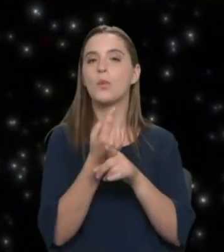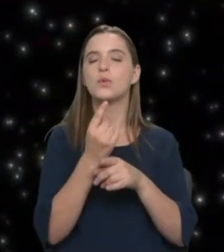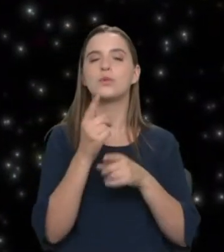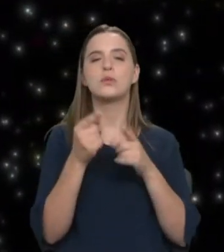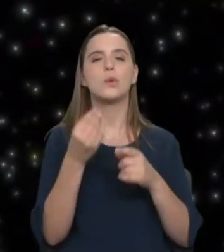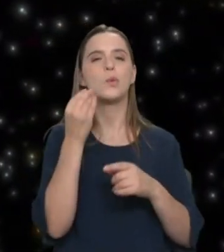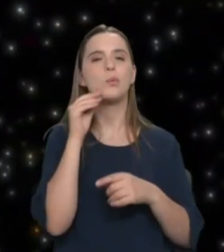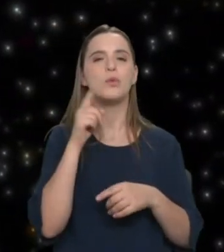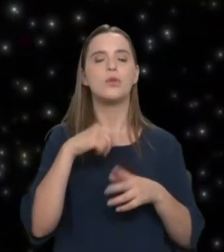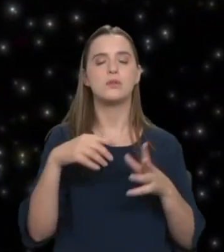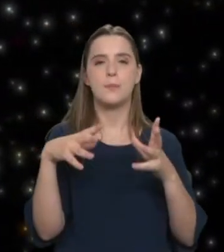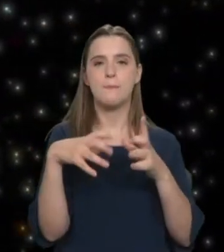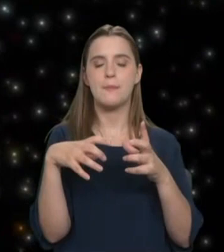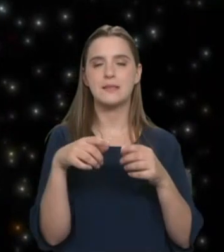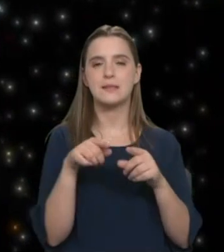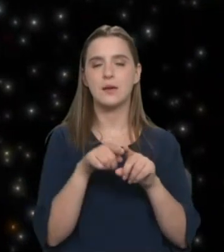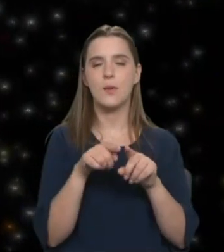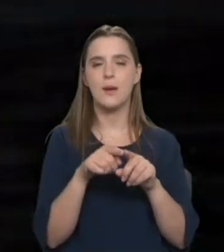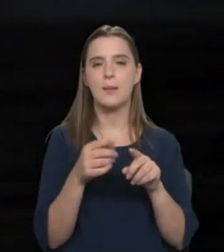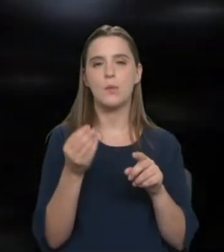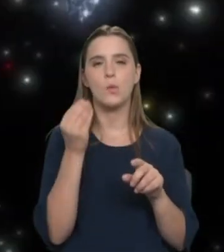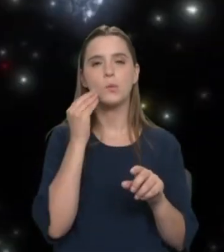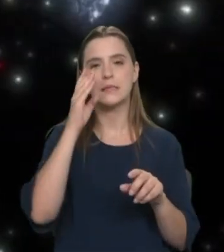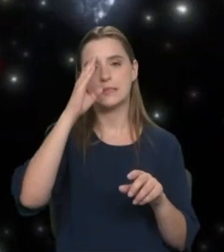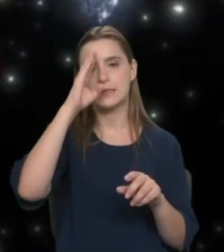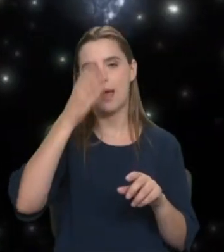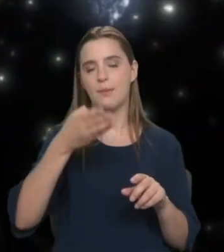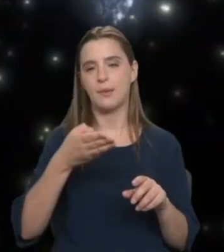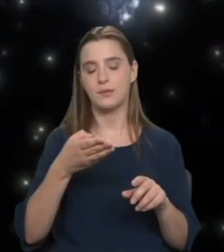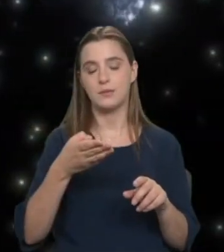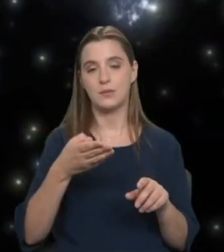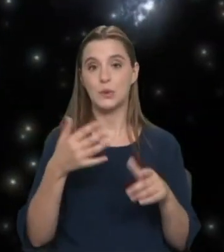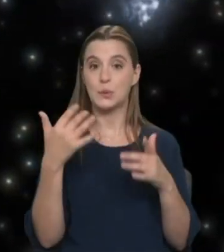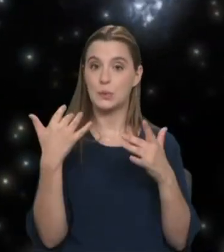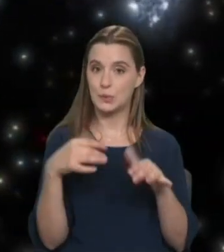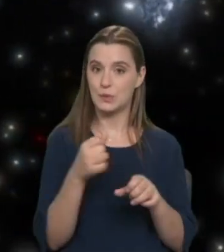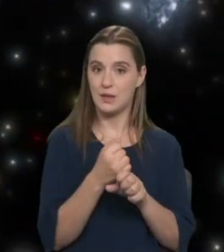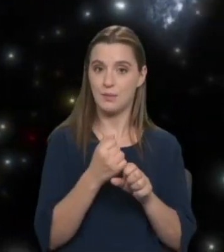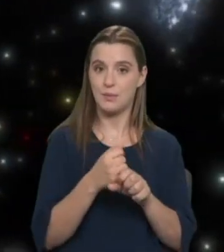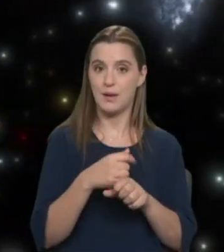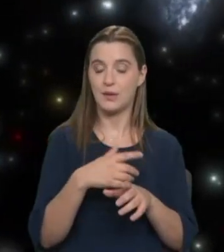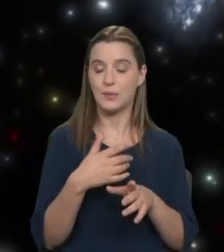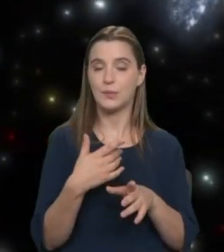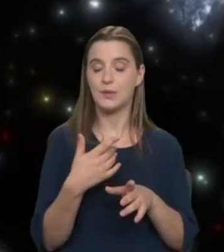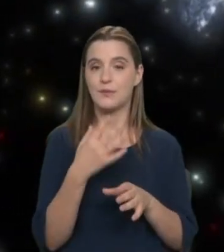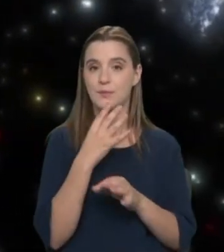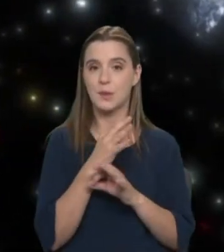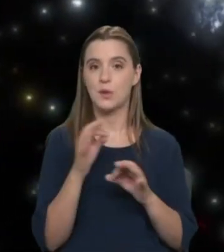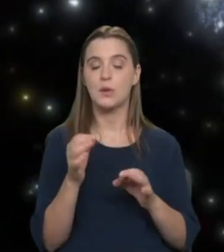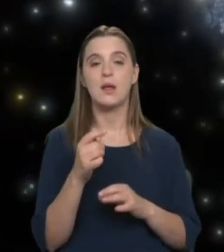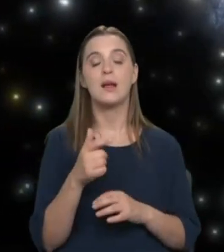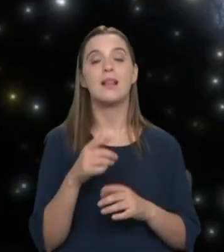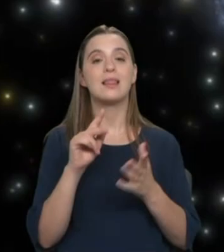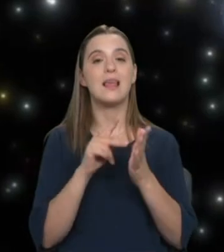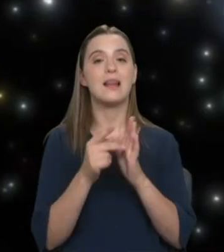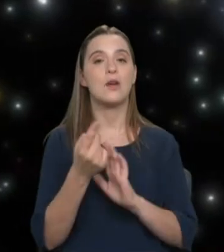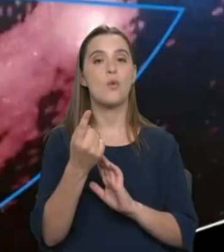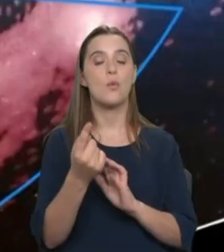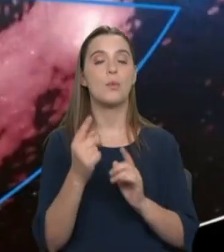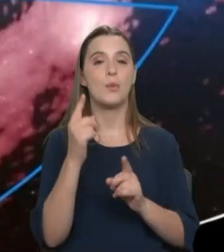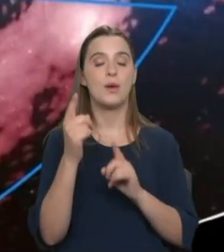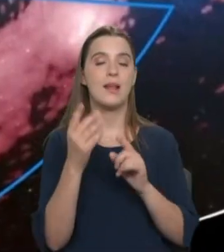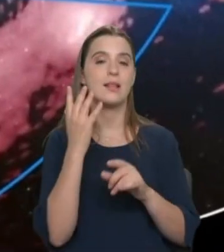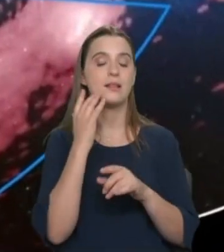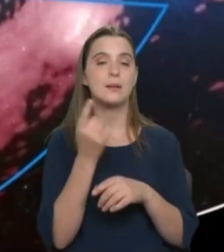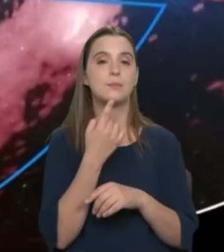a massa de uma galáxia? É um exercício extraordinário. Uma das técnicas que os astrónomos utilizam é tentar perceber qual é a